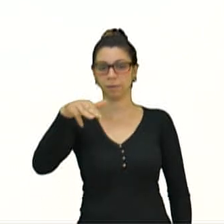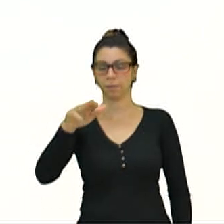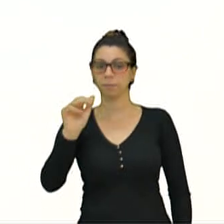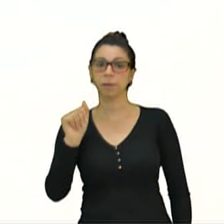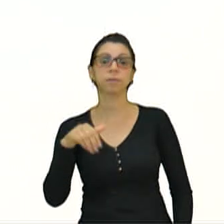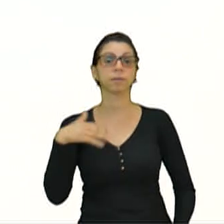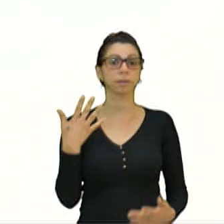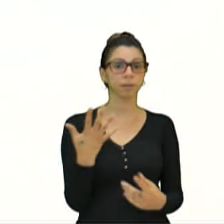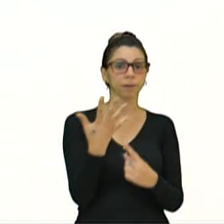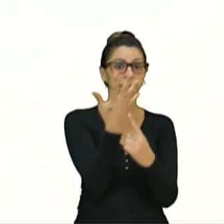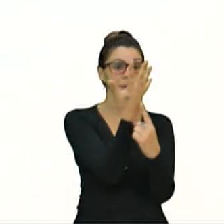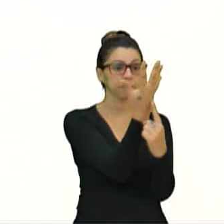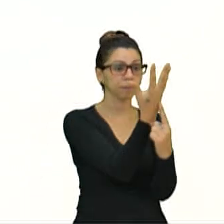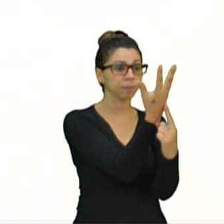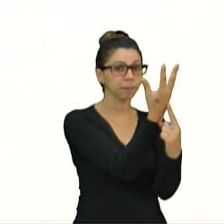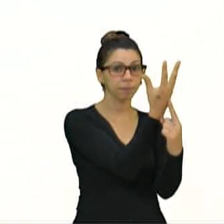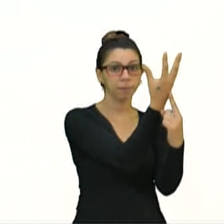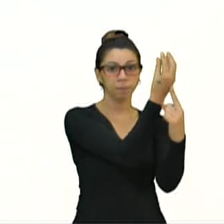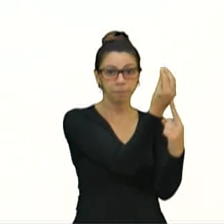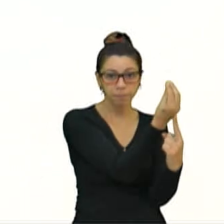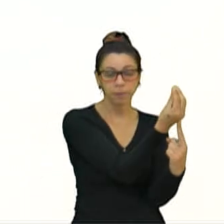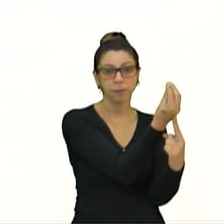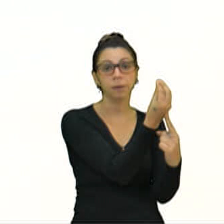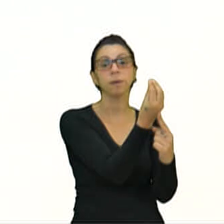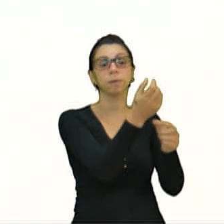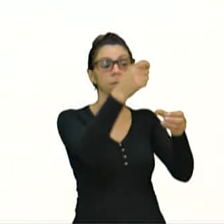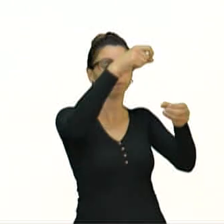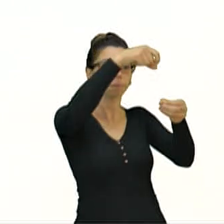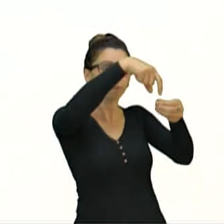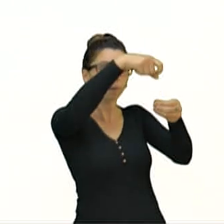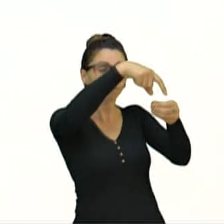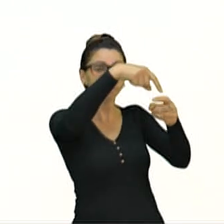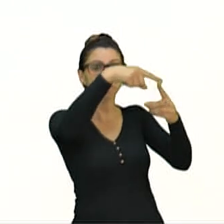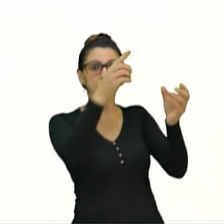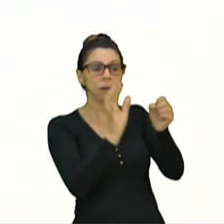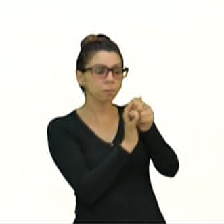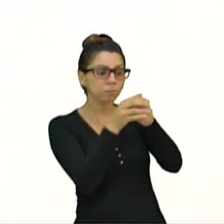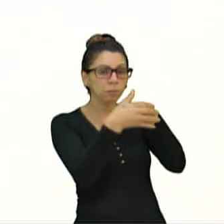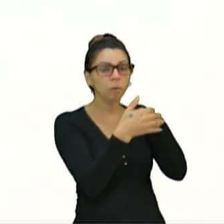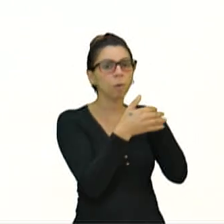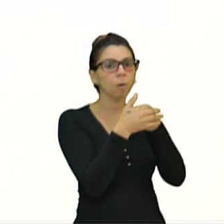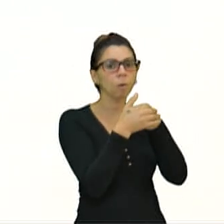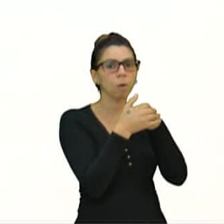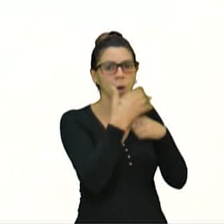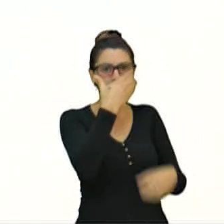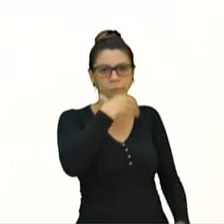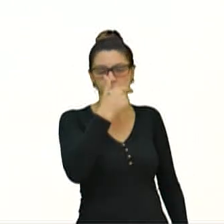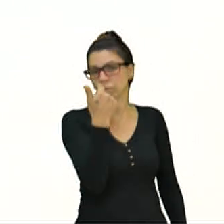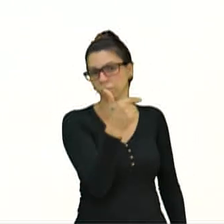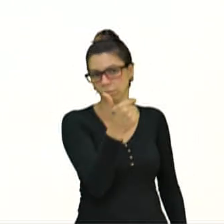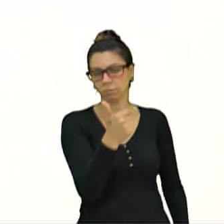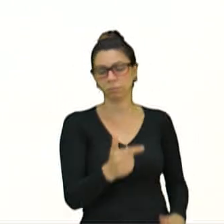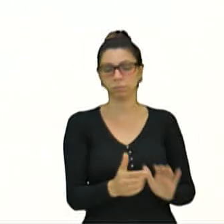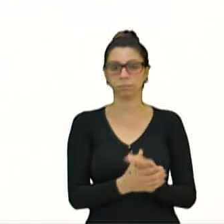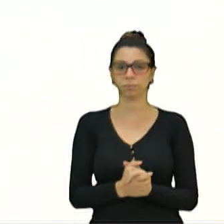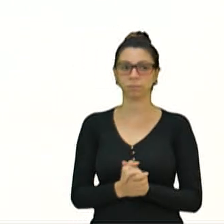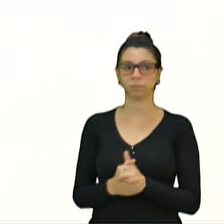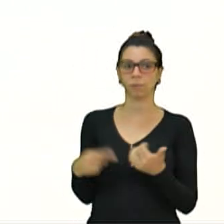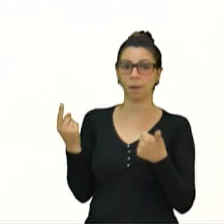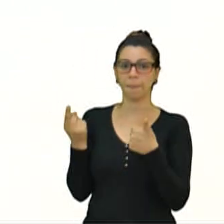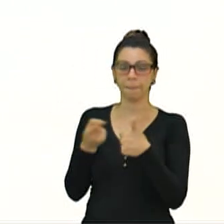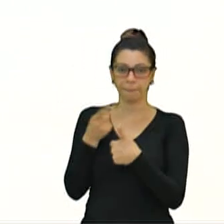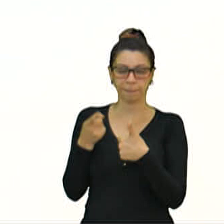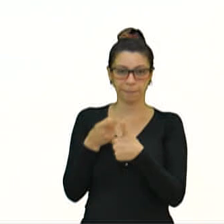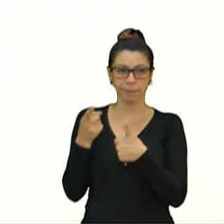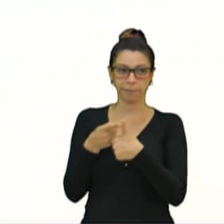o pinheiro é a planta que produz semente, mas não forma frutos. E aí, na primeira imagem que eu mostrei